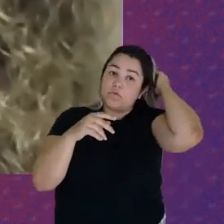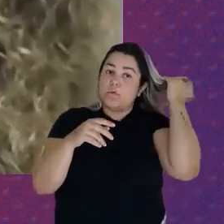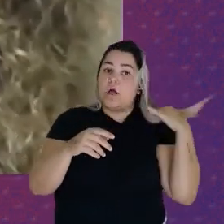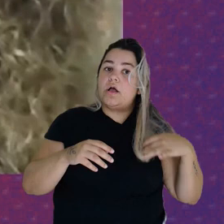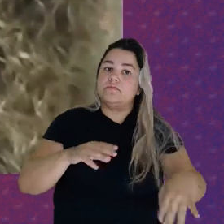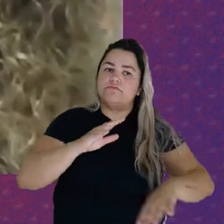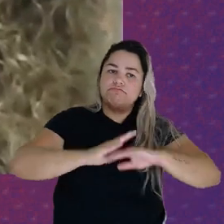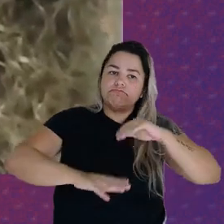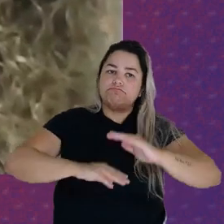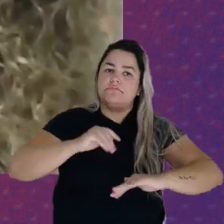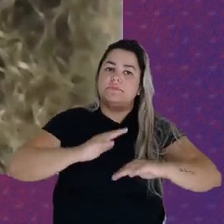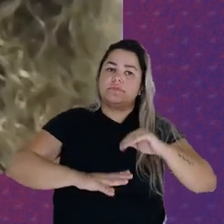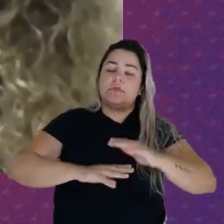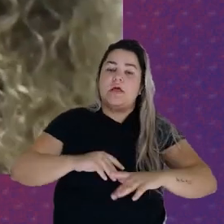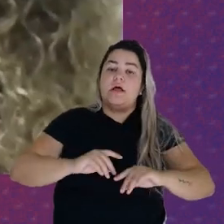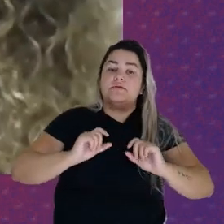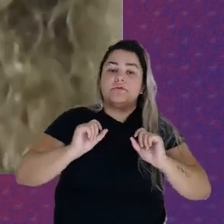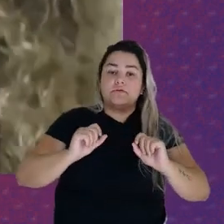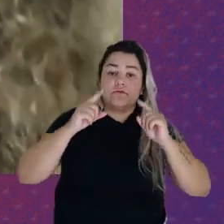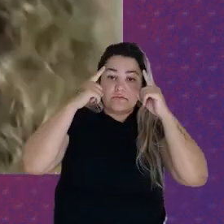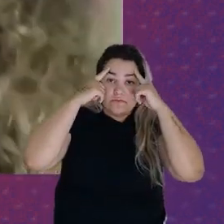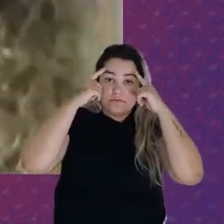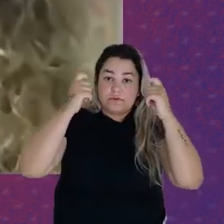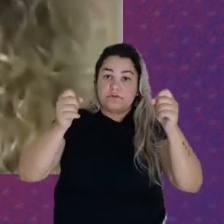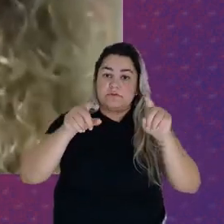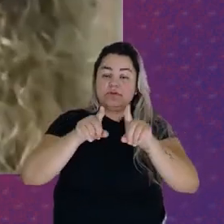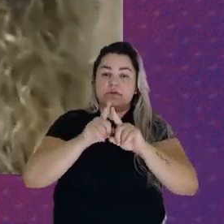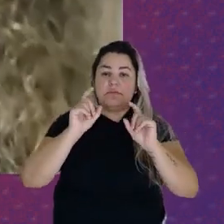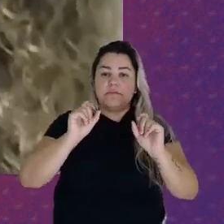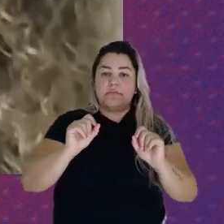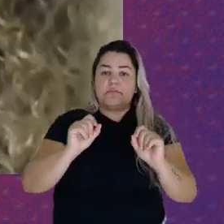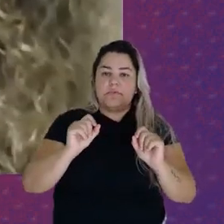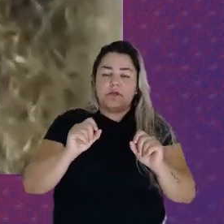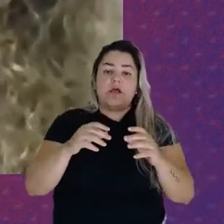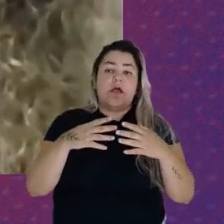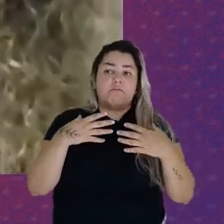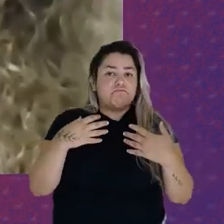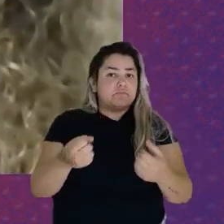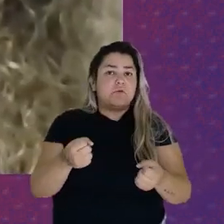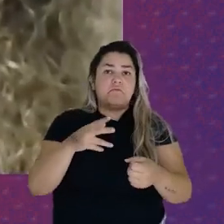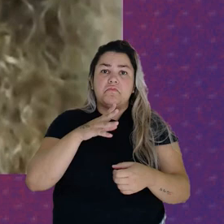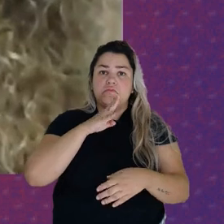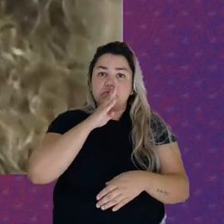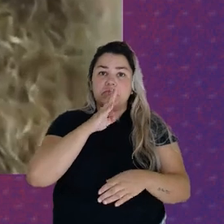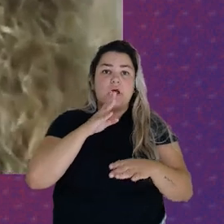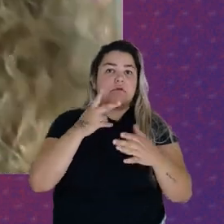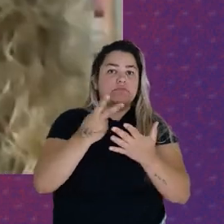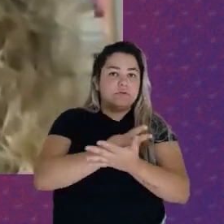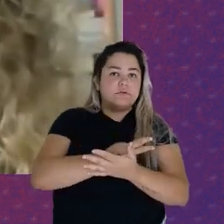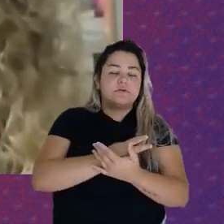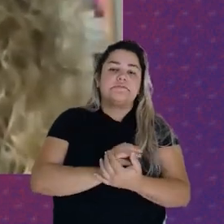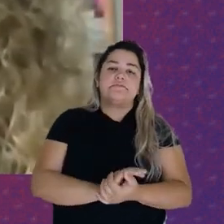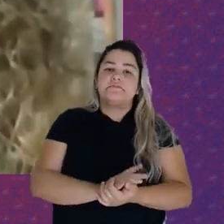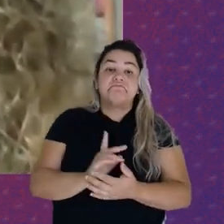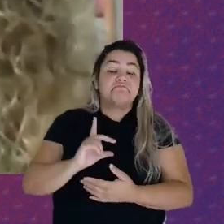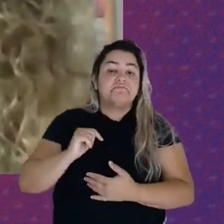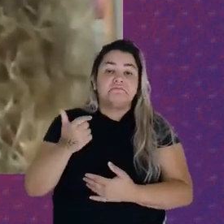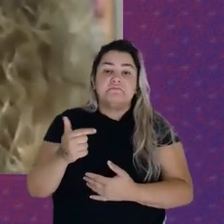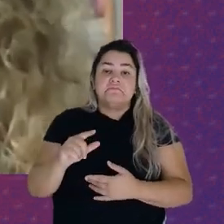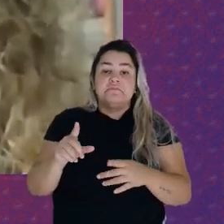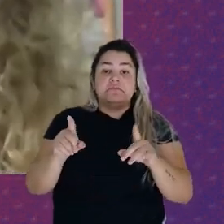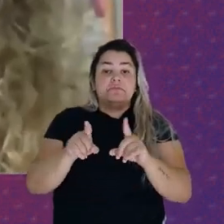de violência é ser complacente, é ser condizente com aquela ação que está acontecendo. Então, tenho discutido muito